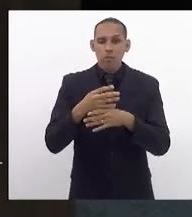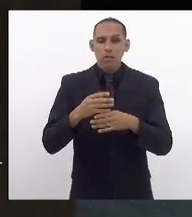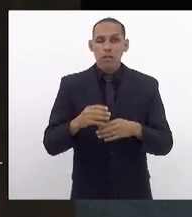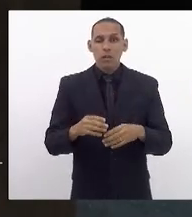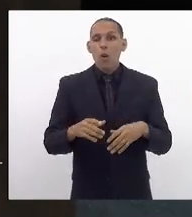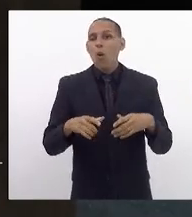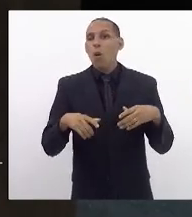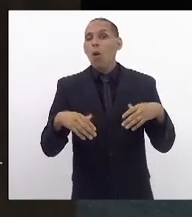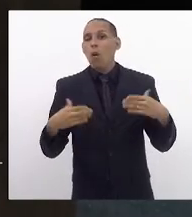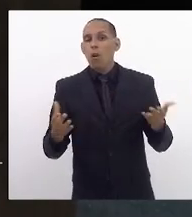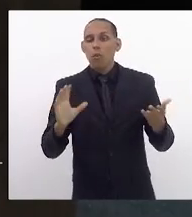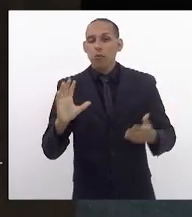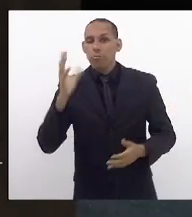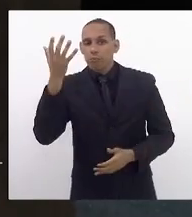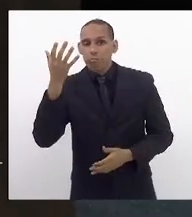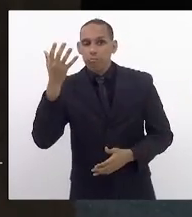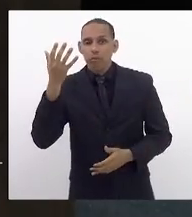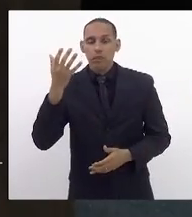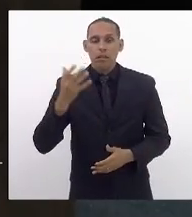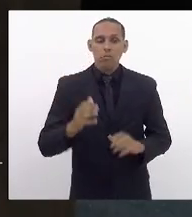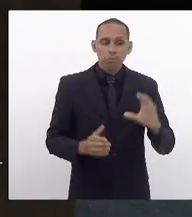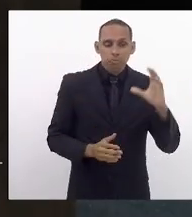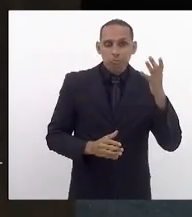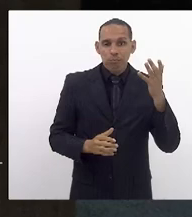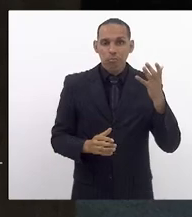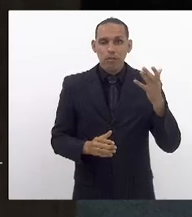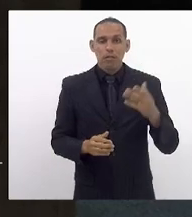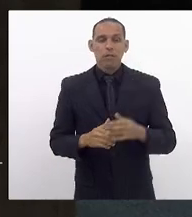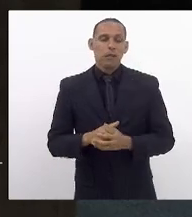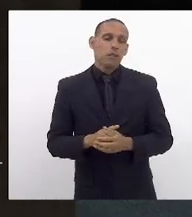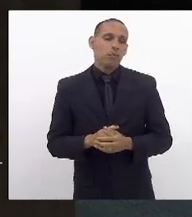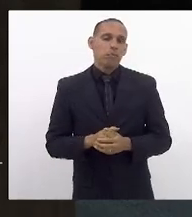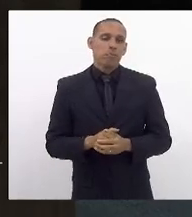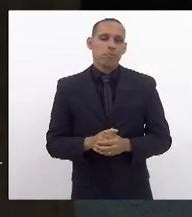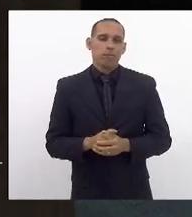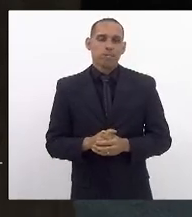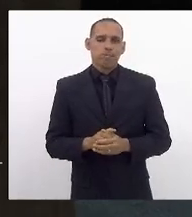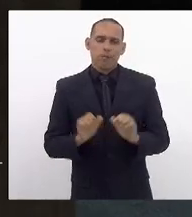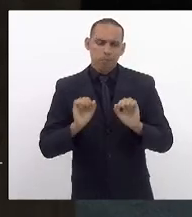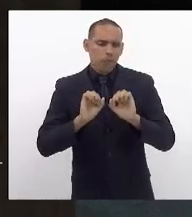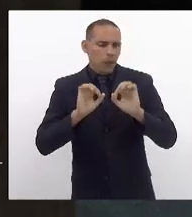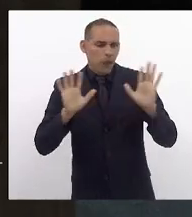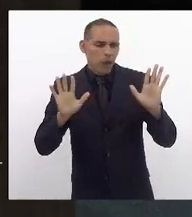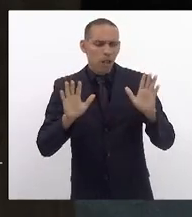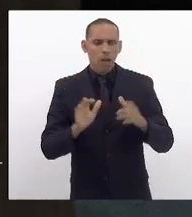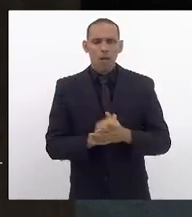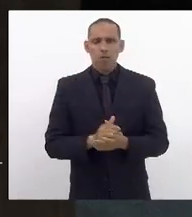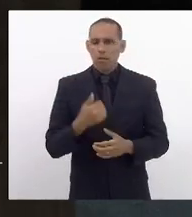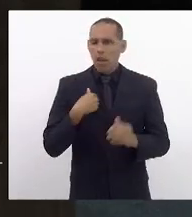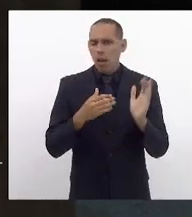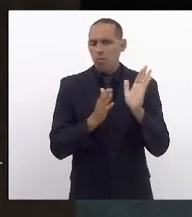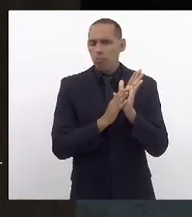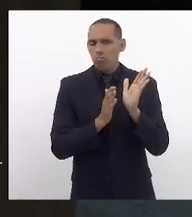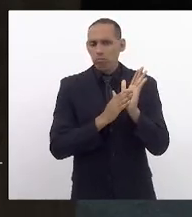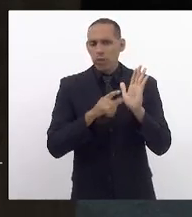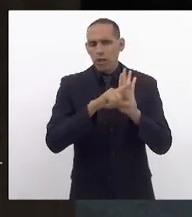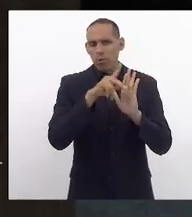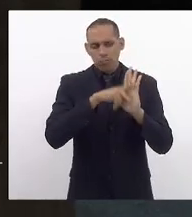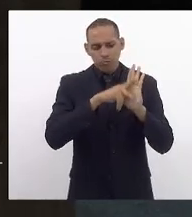emergência, calamidade pública. Claro que eu propus esse